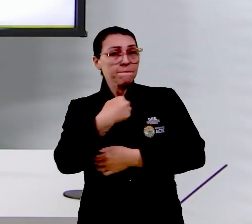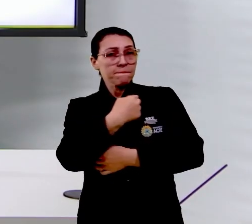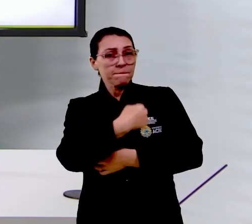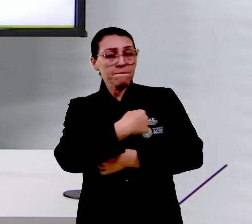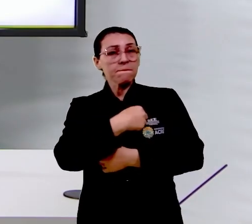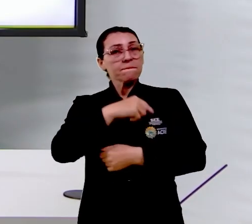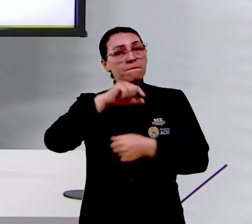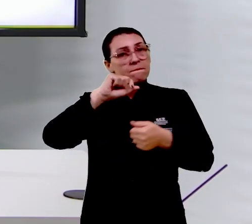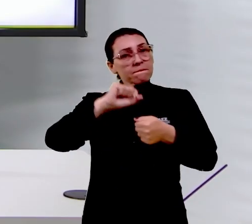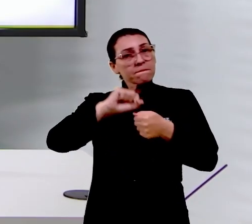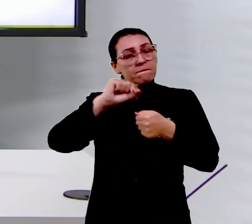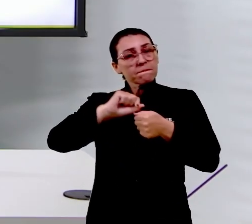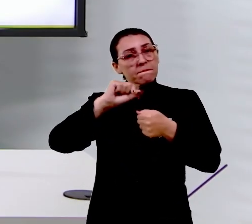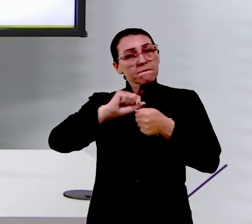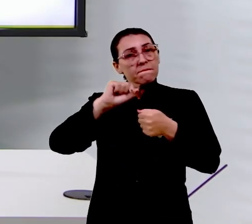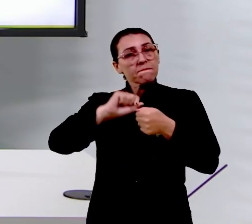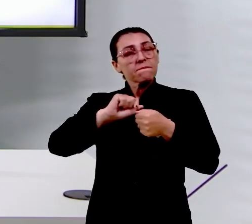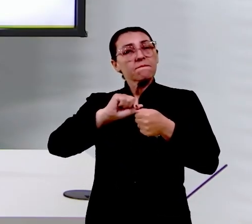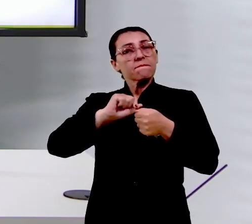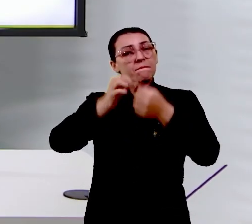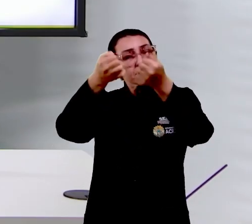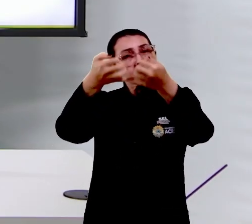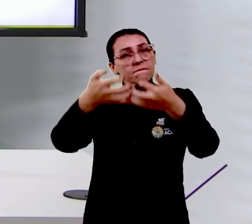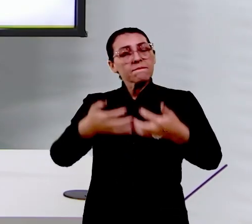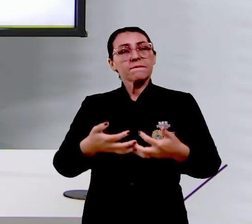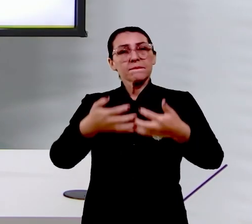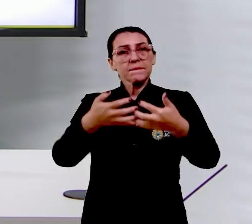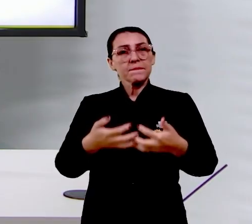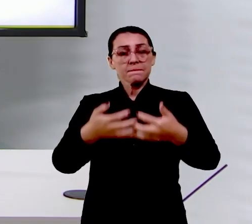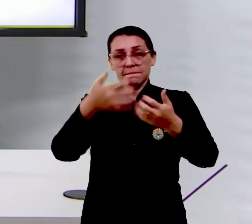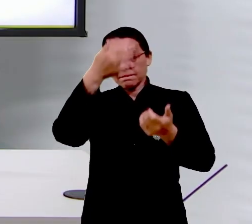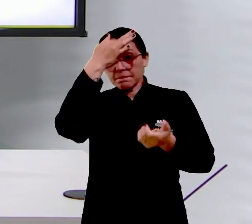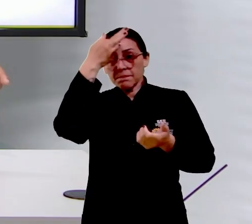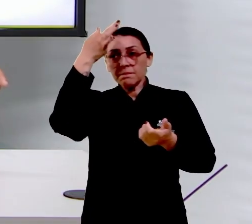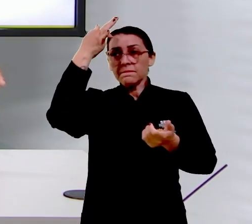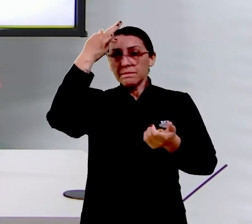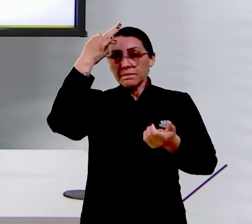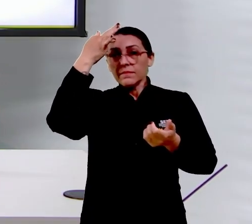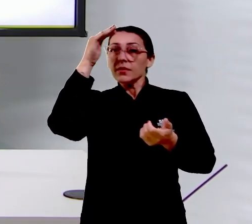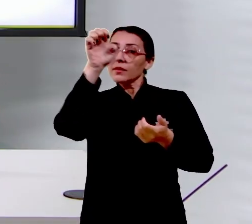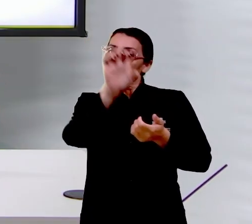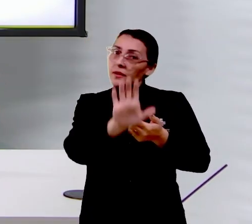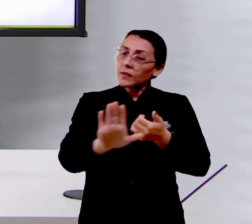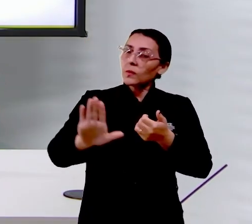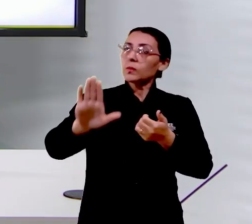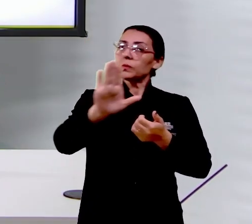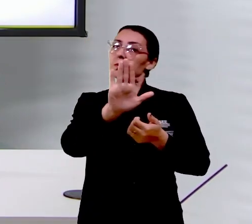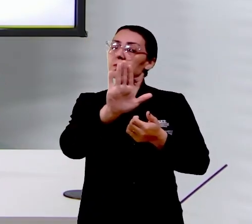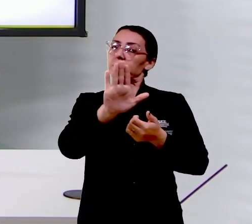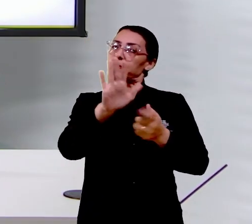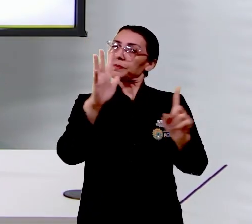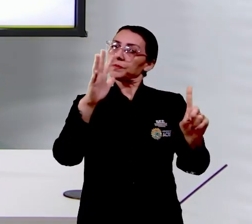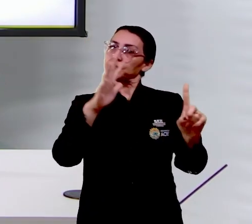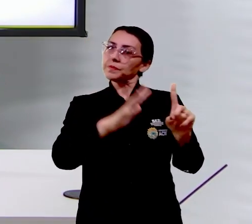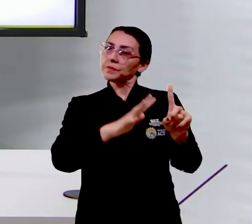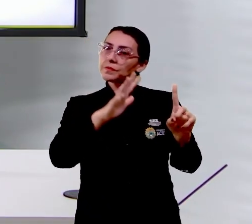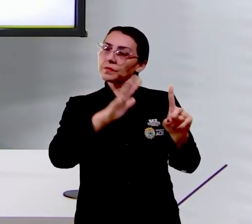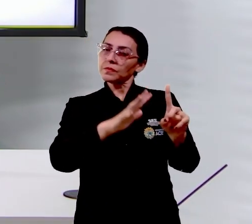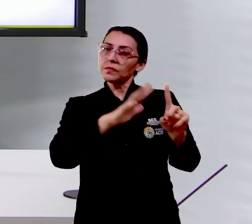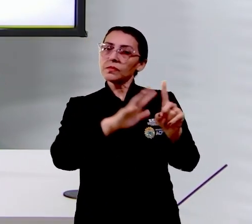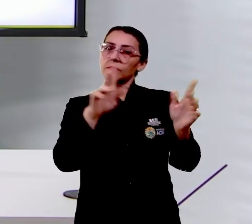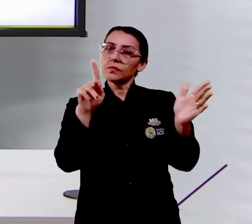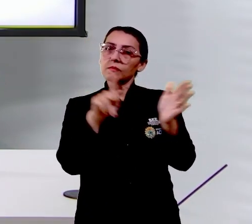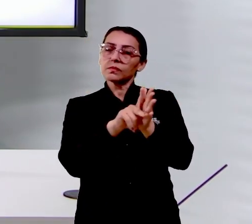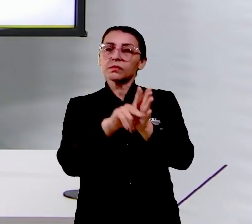estamos fazendo um comentário muito grande a respeito da filosofia na Europa e a sua influência na